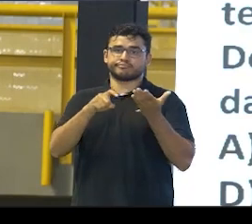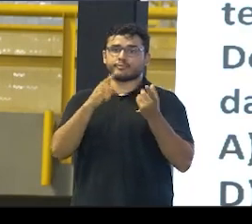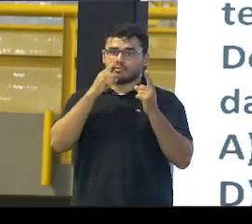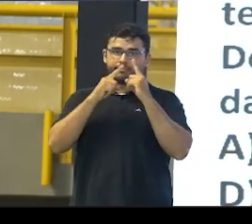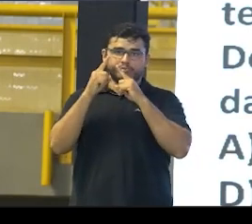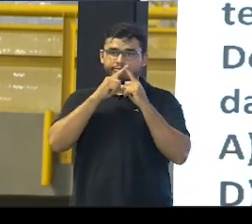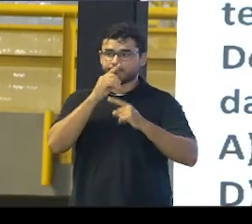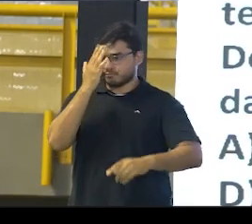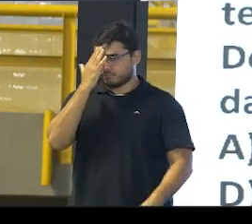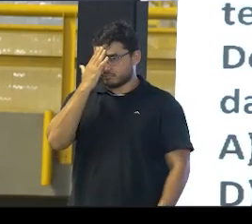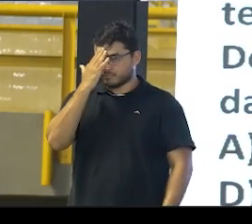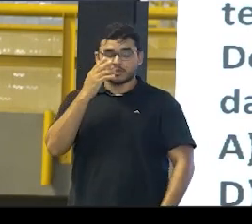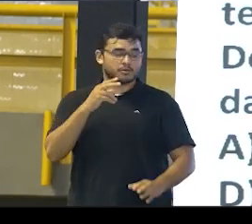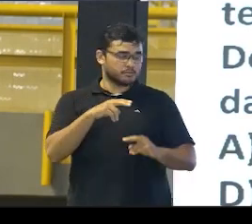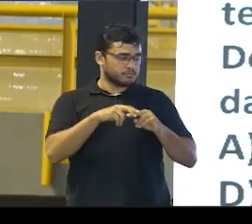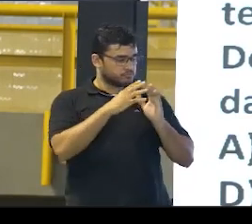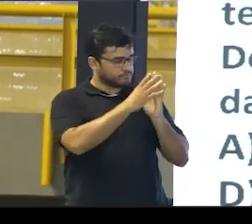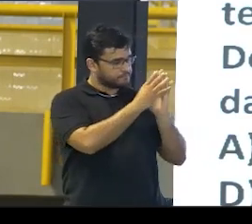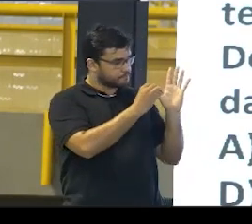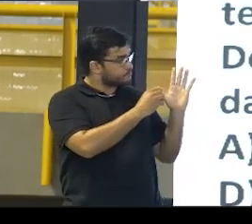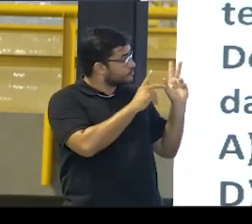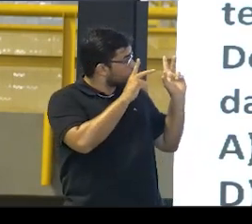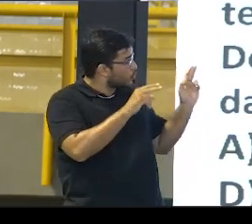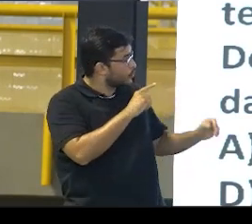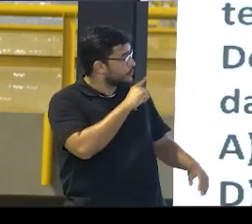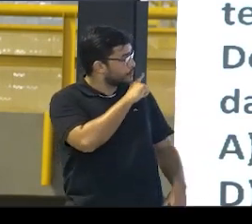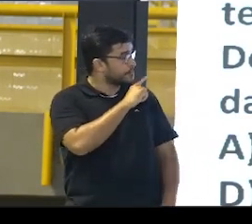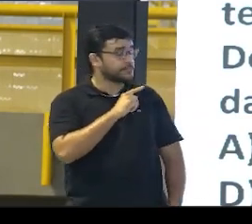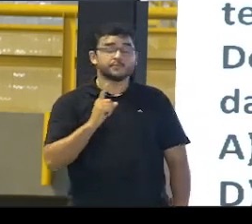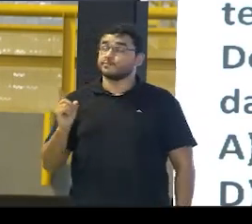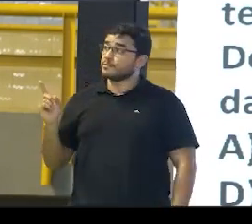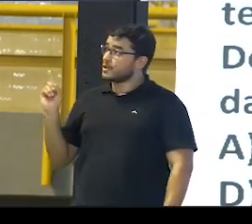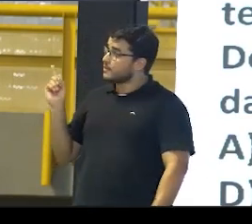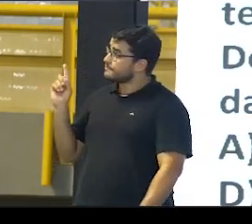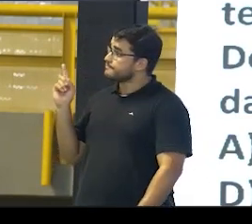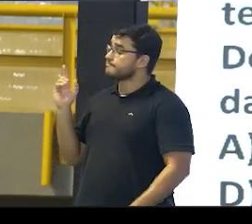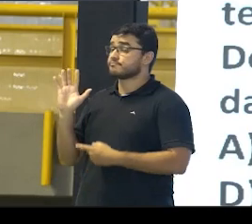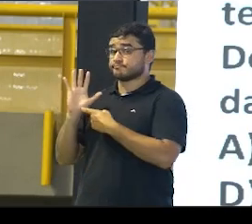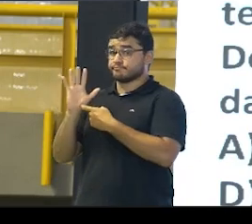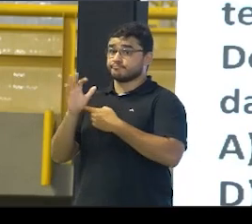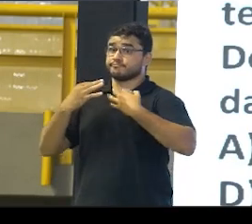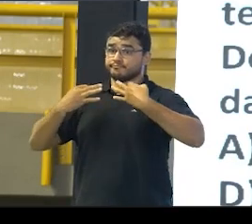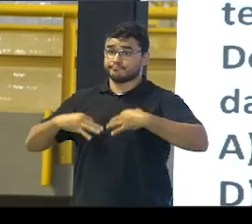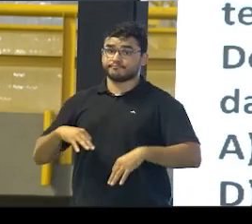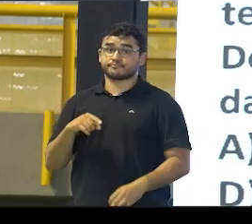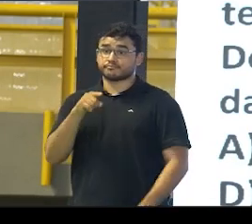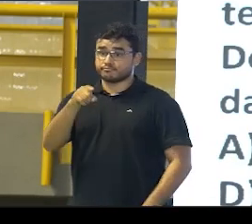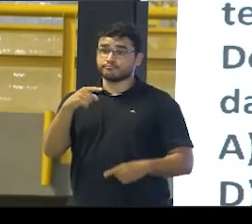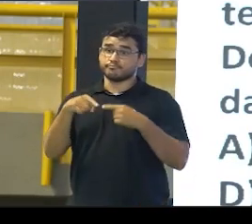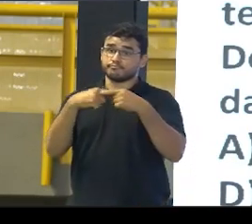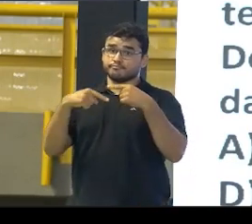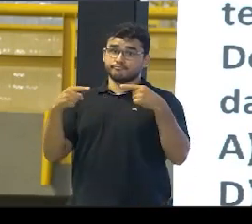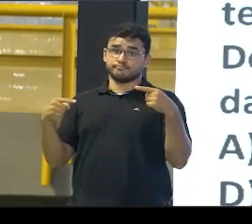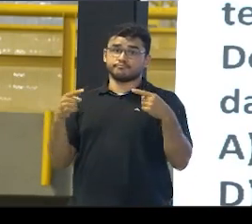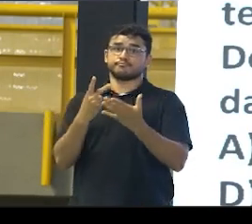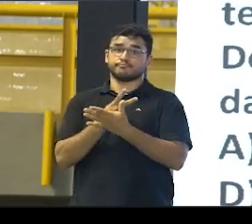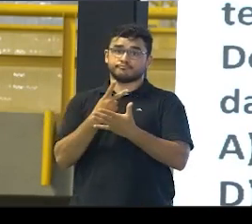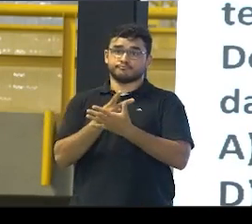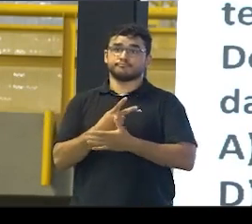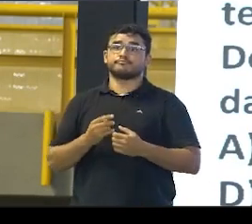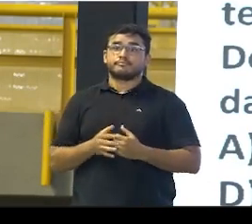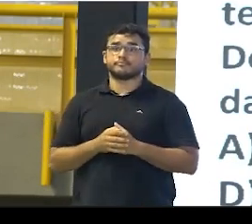é 4 por 3, só que ele botou 3 por 4, era para ser 4 por 3, e digitado era para ser